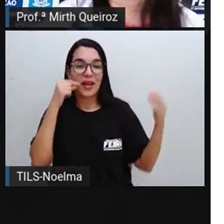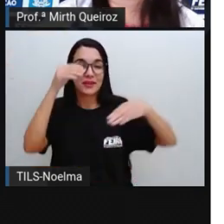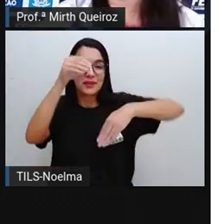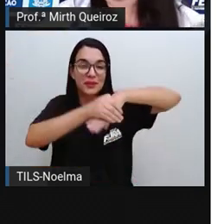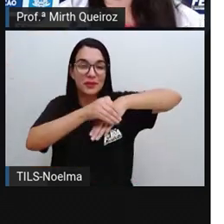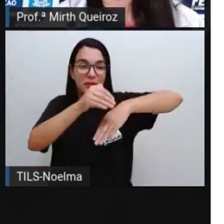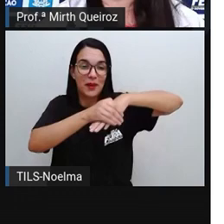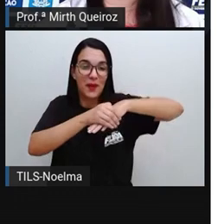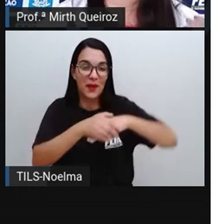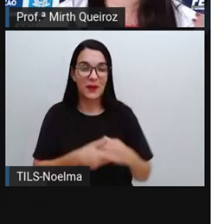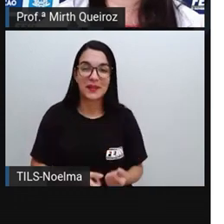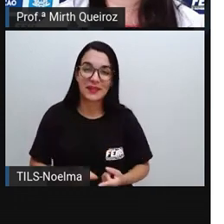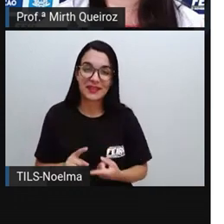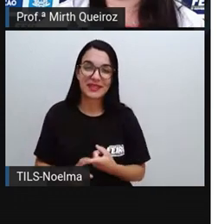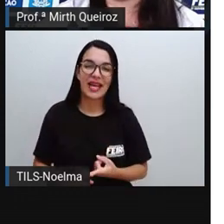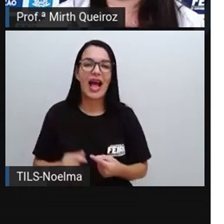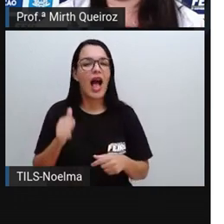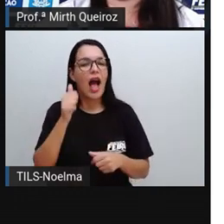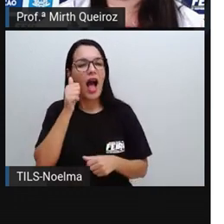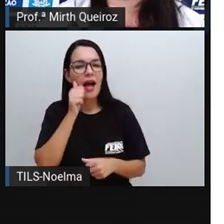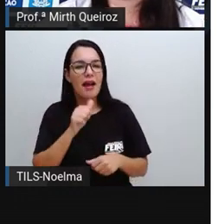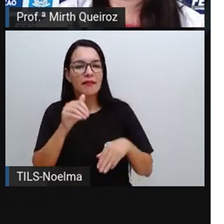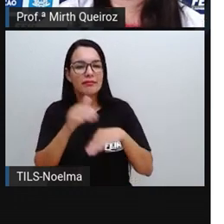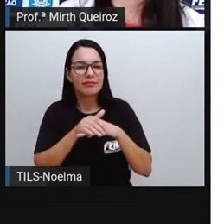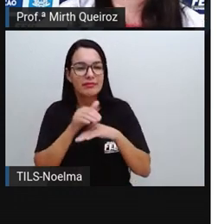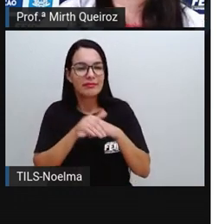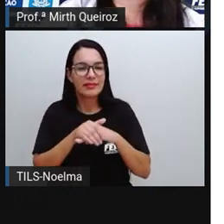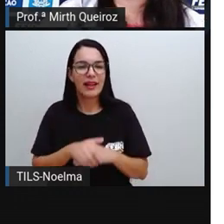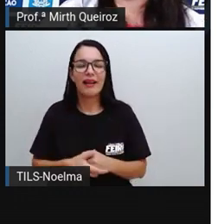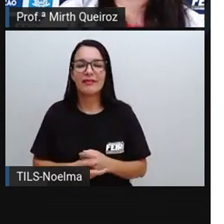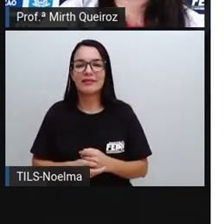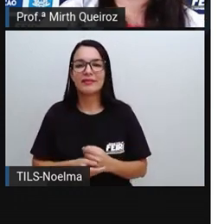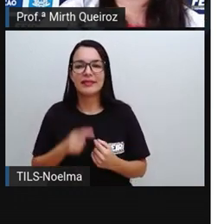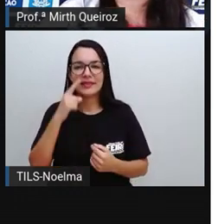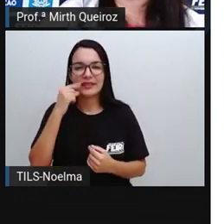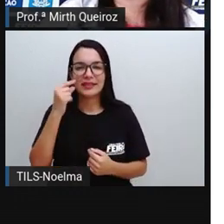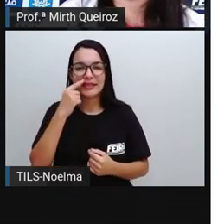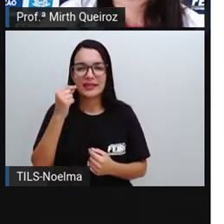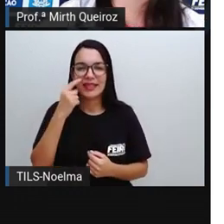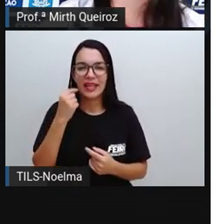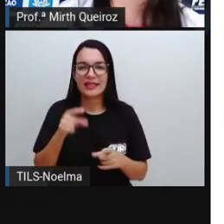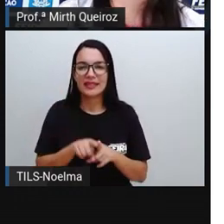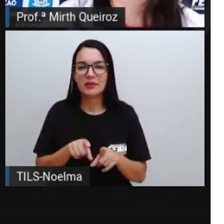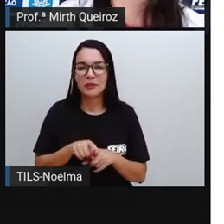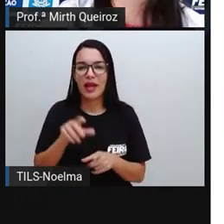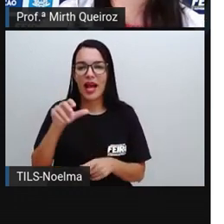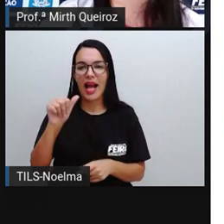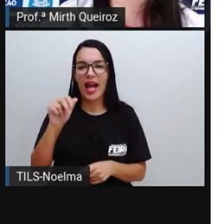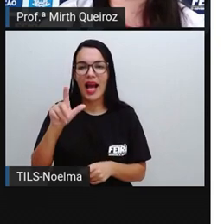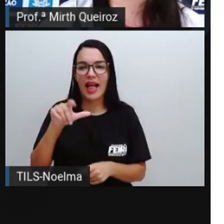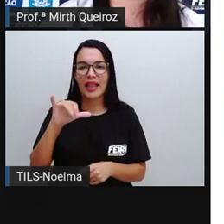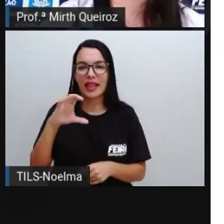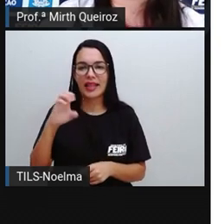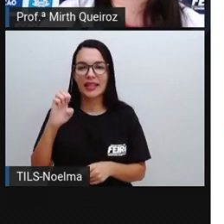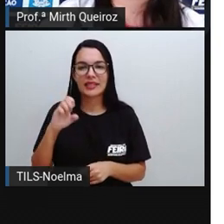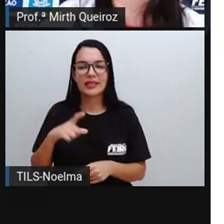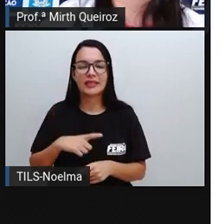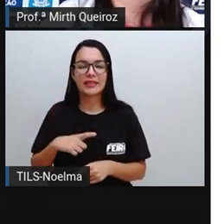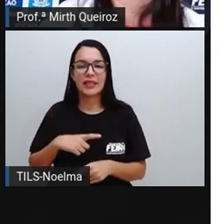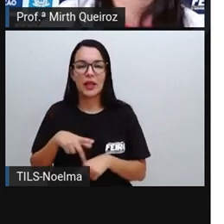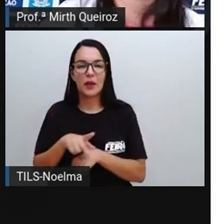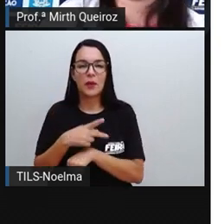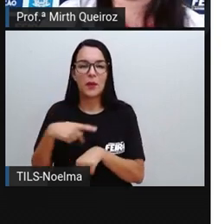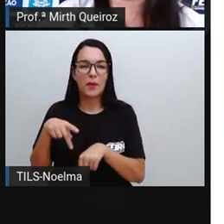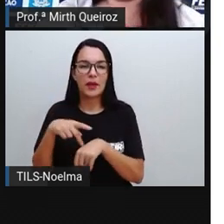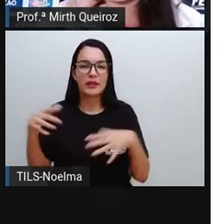de Perrault, né, a Gata Borralheira, Alice no País das Maravilhas, dentre vários outros contos que vocês podem estar